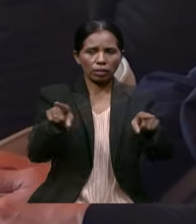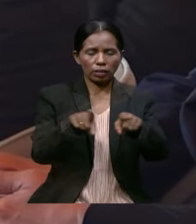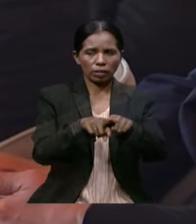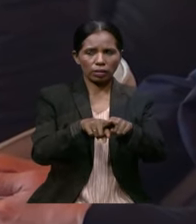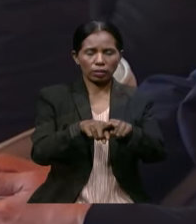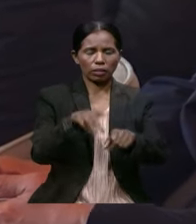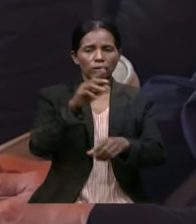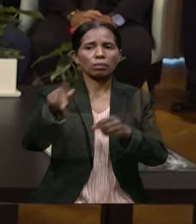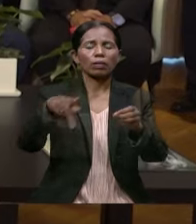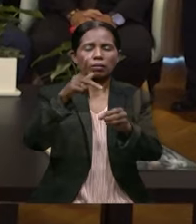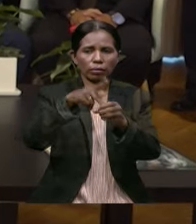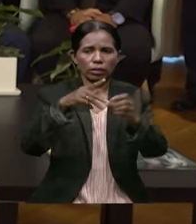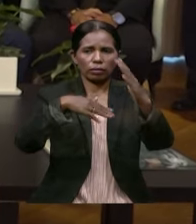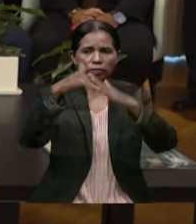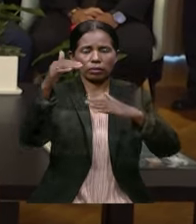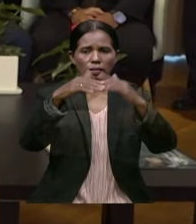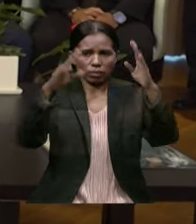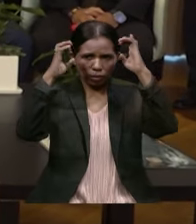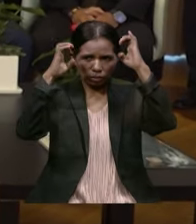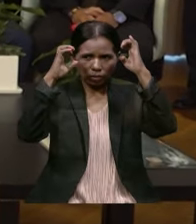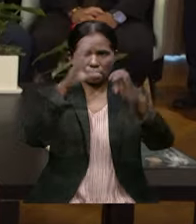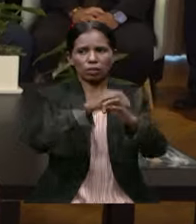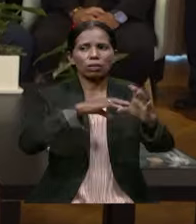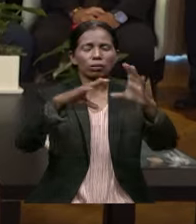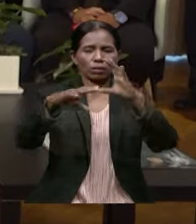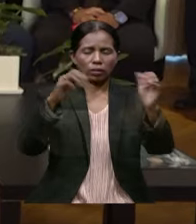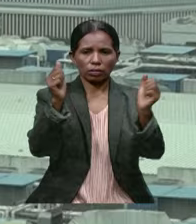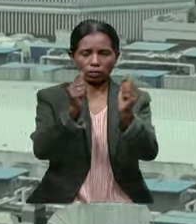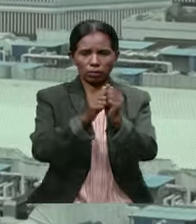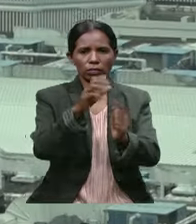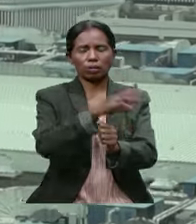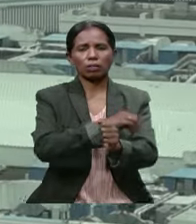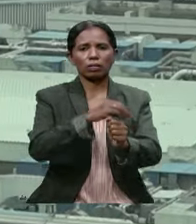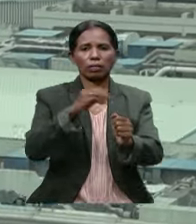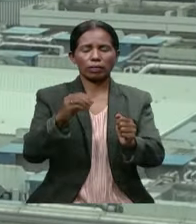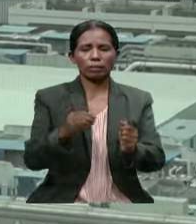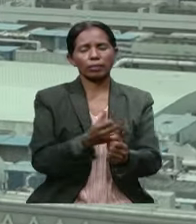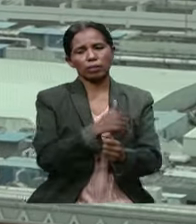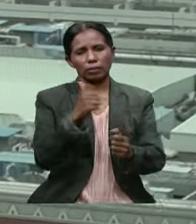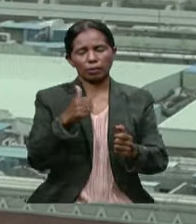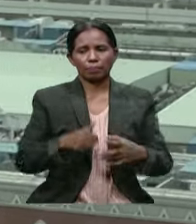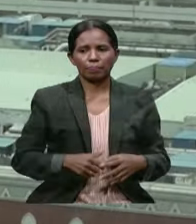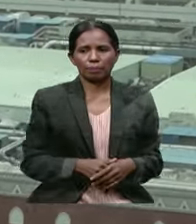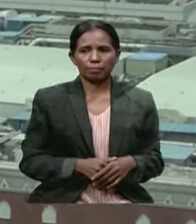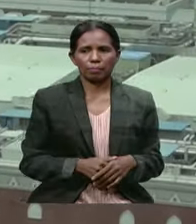setor petrolífero, infraestrutura, educação, telecomunicação no área Sirseluktan. Aderito Simenes, GMN.